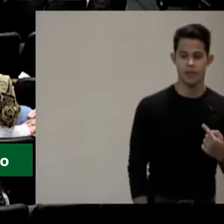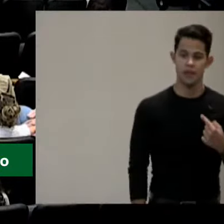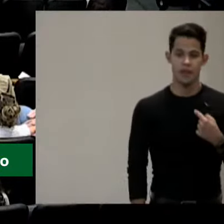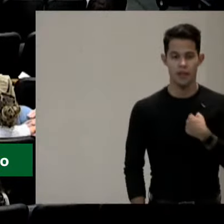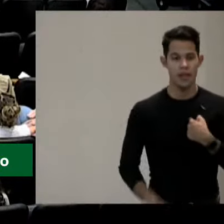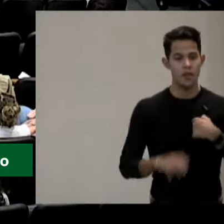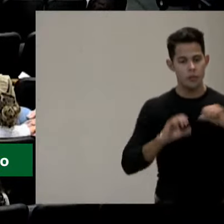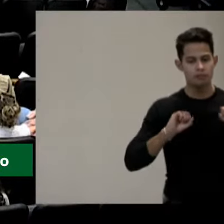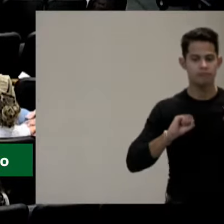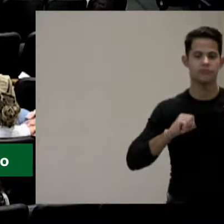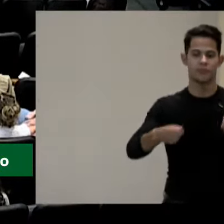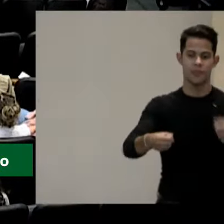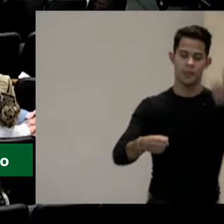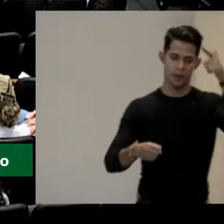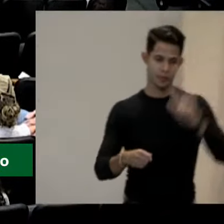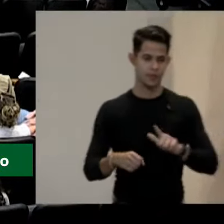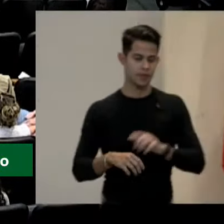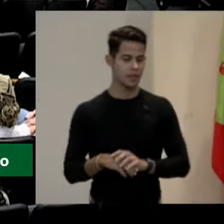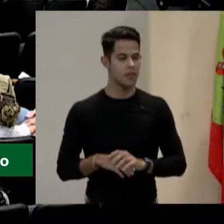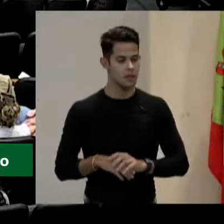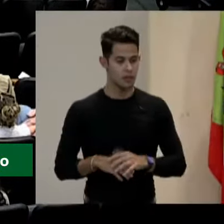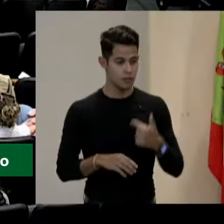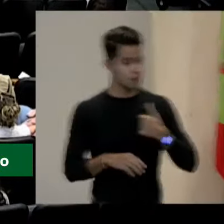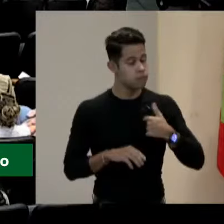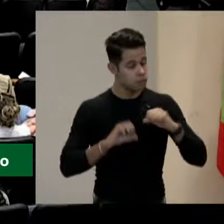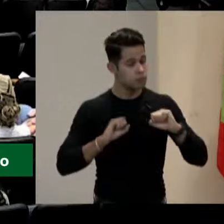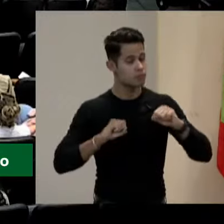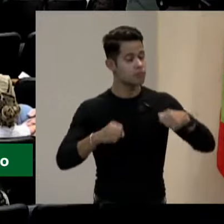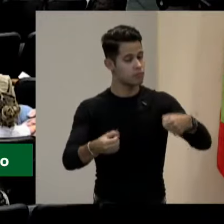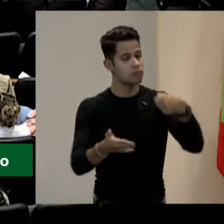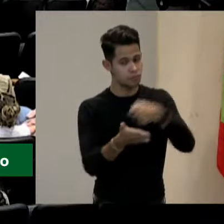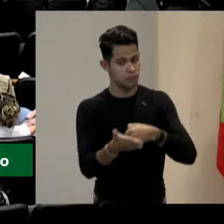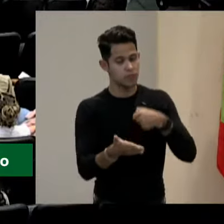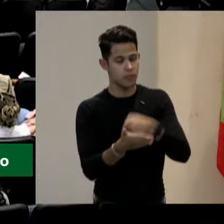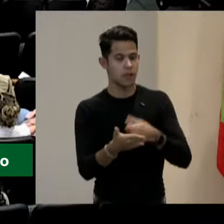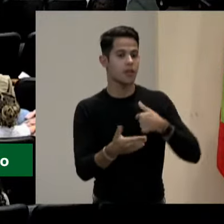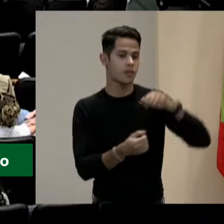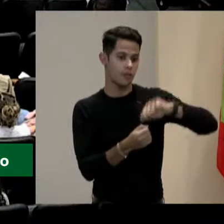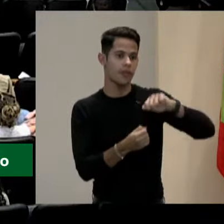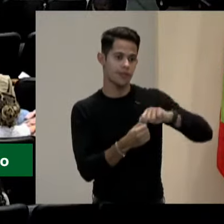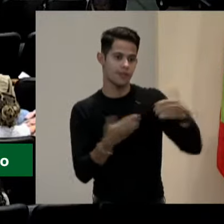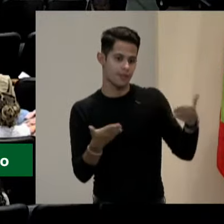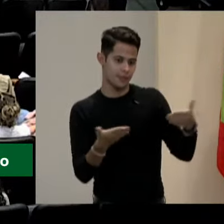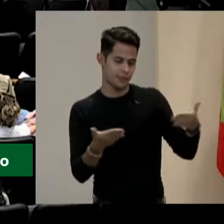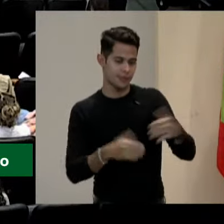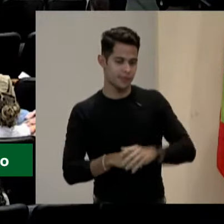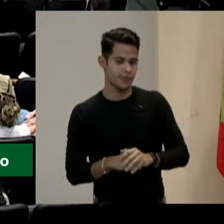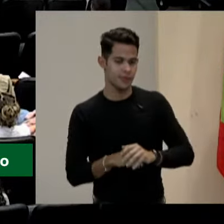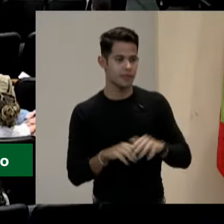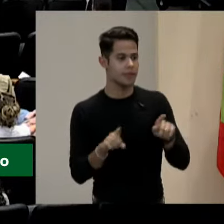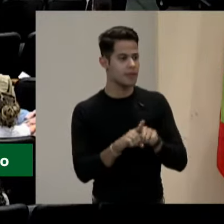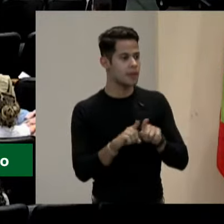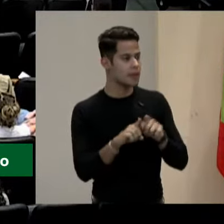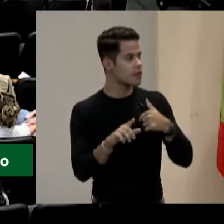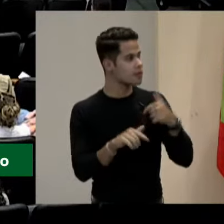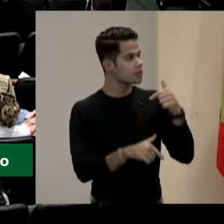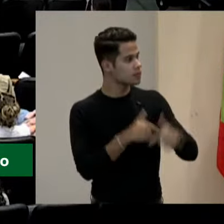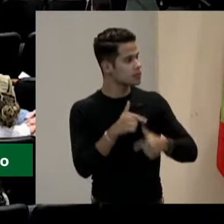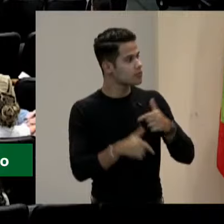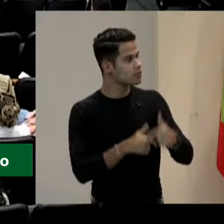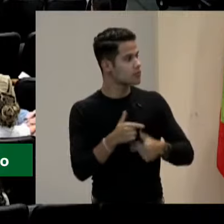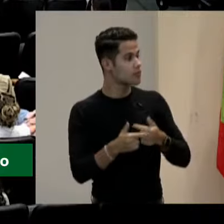mim. Eu estou lutando para isso, eu estou fazendo por onde. E eu trabalhava, eu plantava, e o